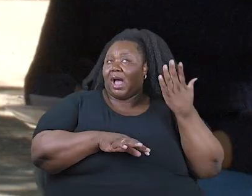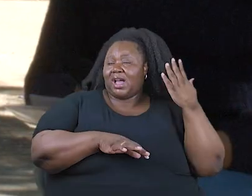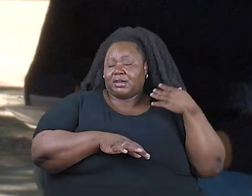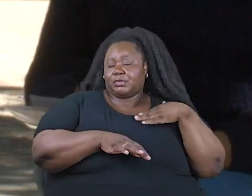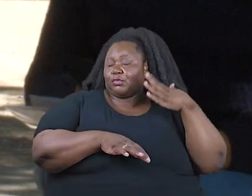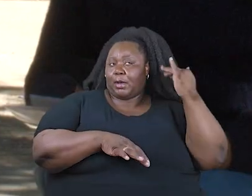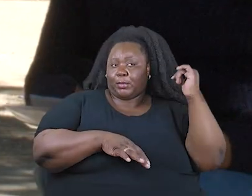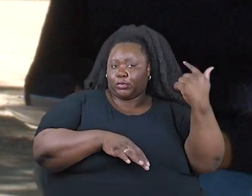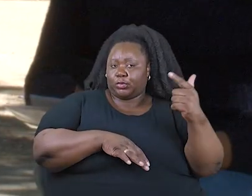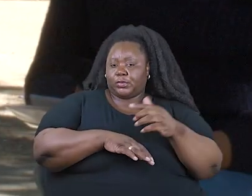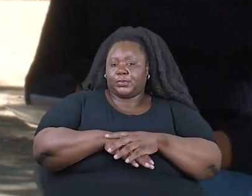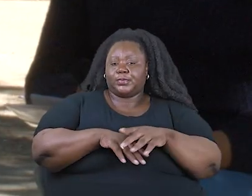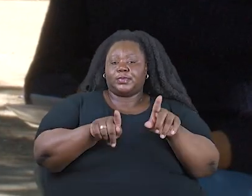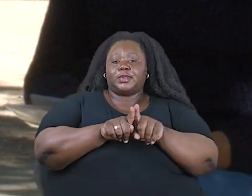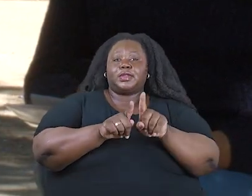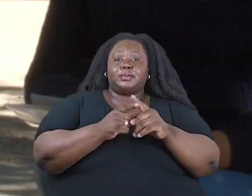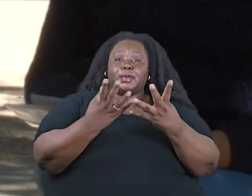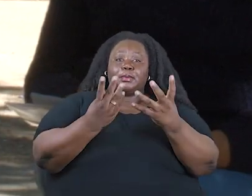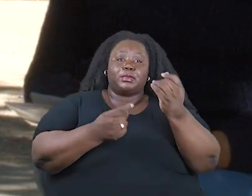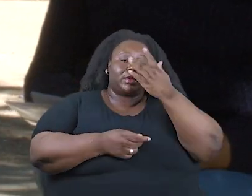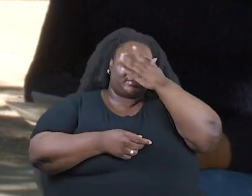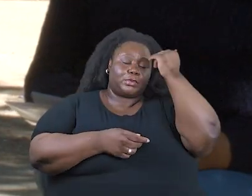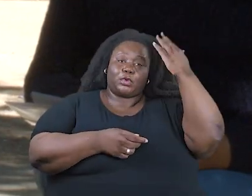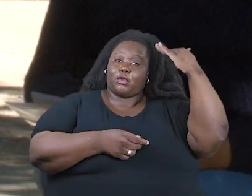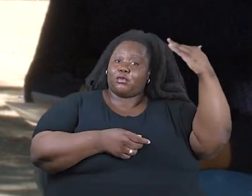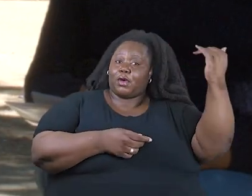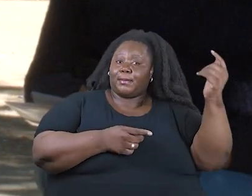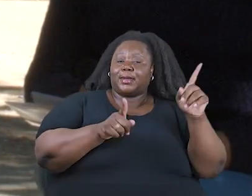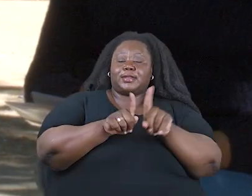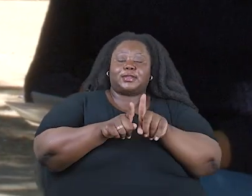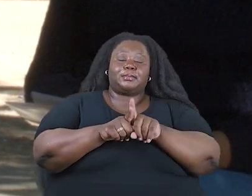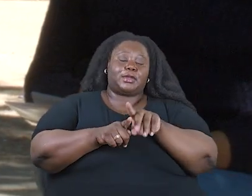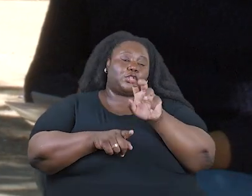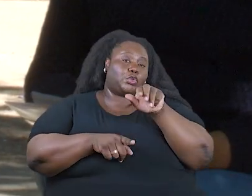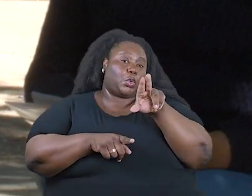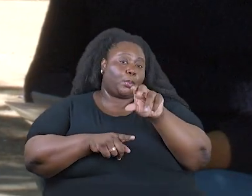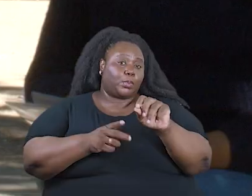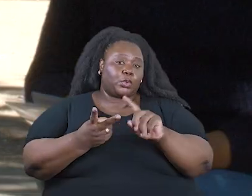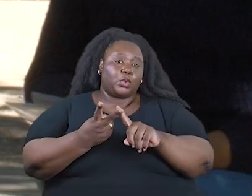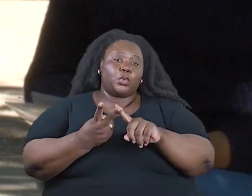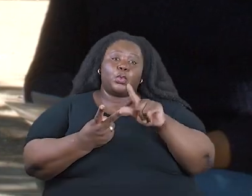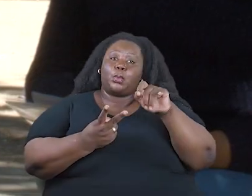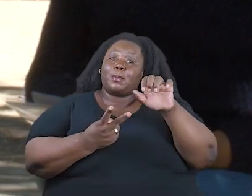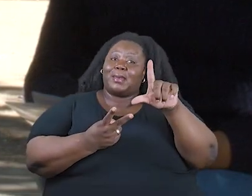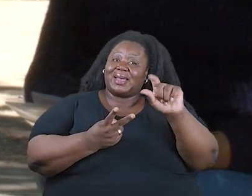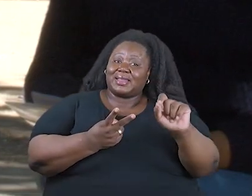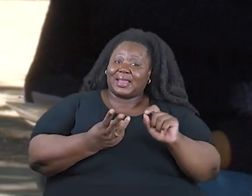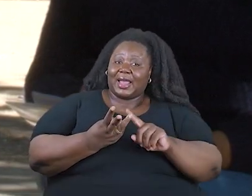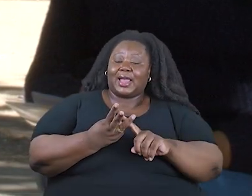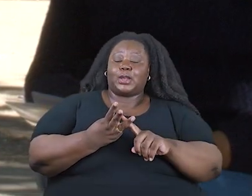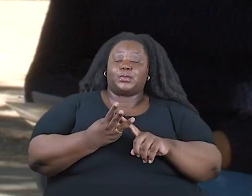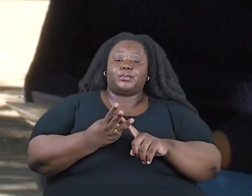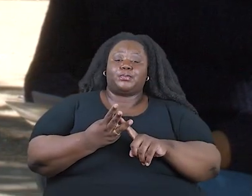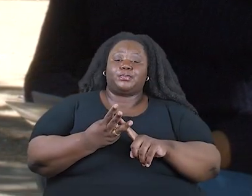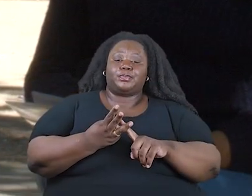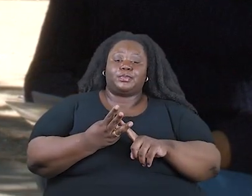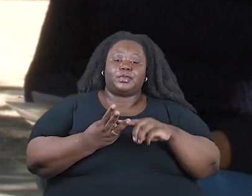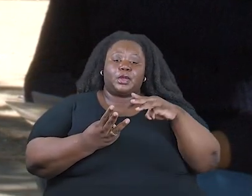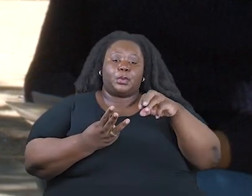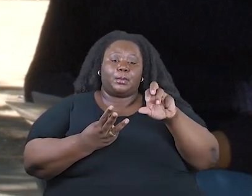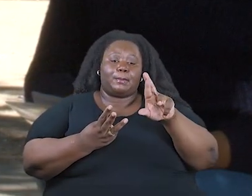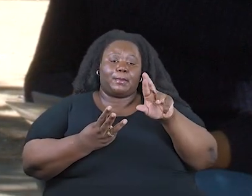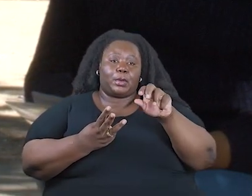e convidou artistas muito famosos. Então tinha o Bruno Munari, tinha o Marcel Duchamp, o Man Ray,